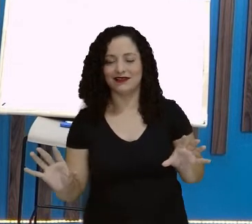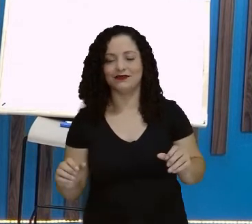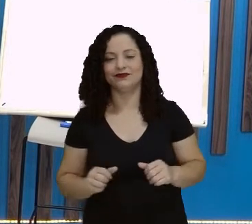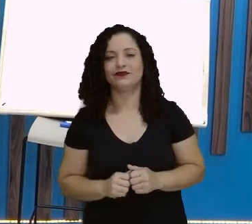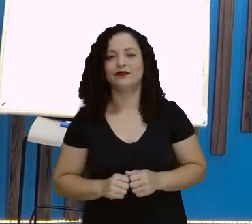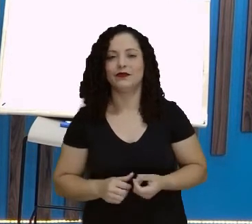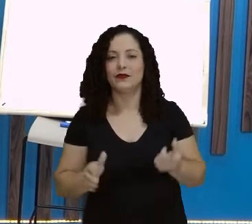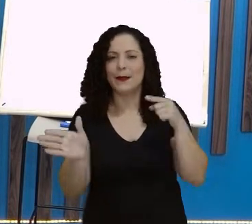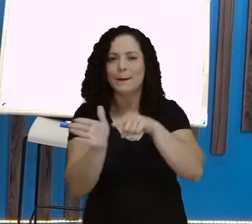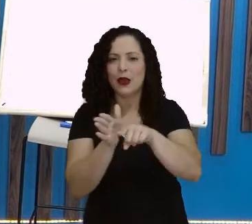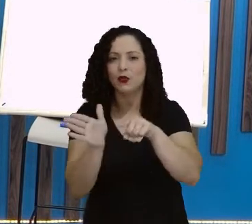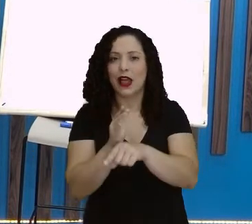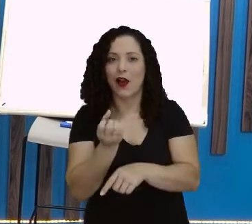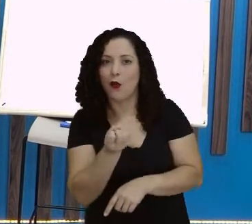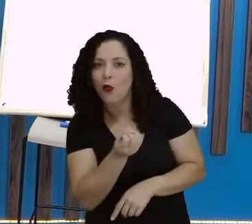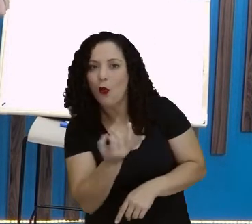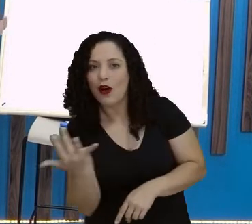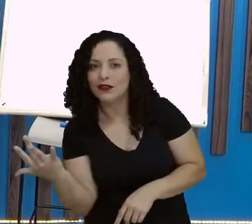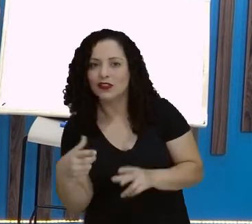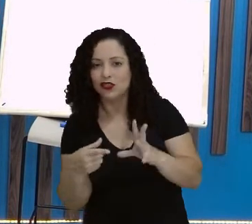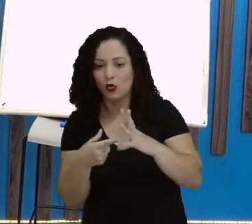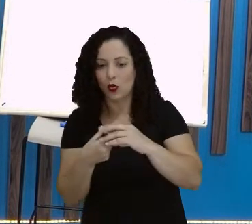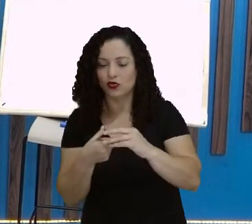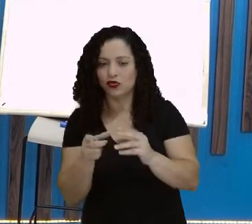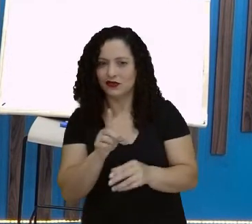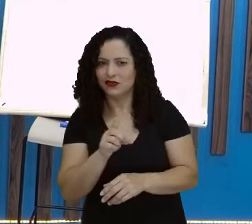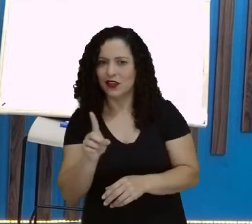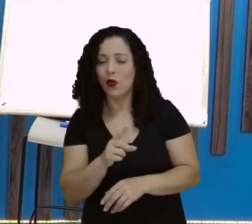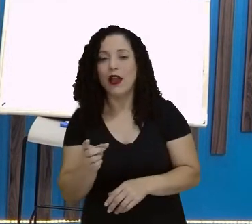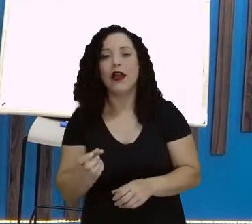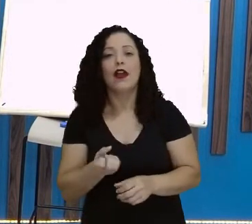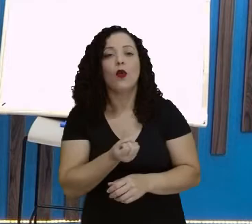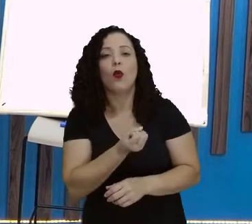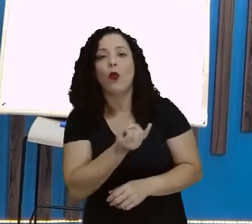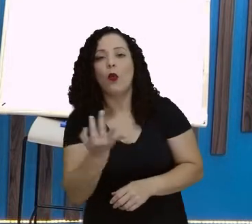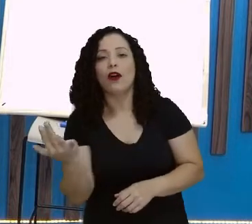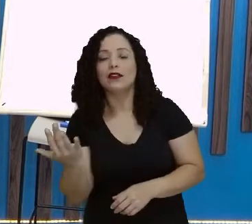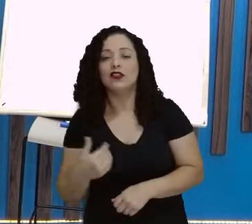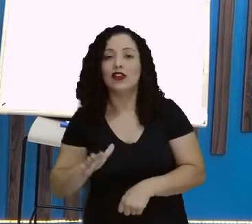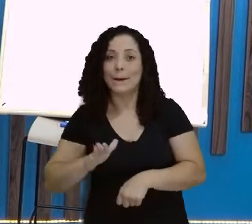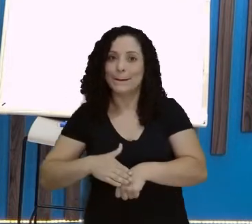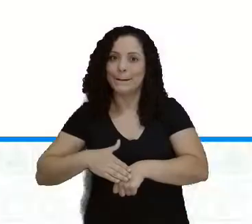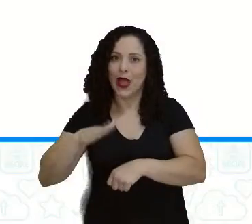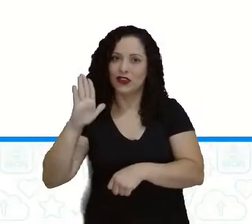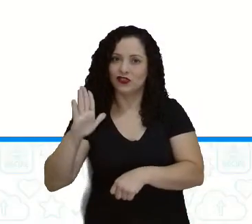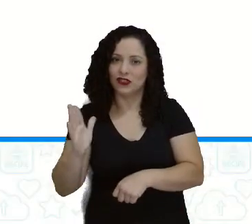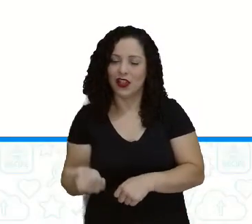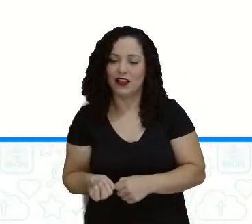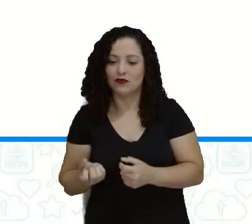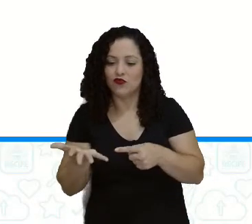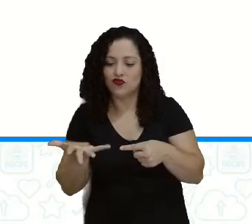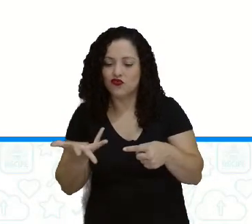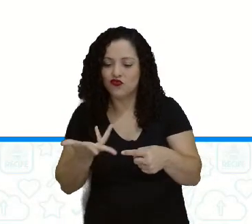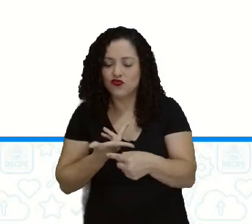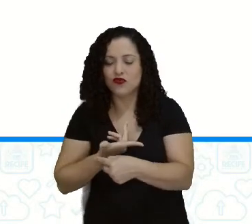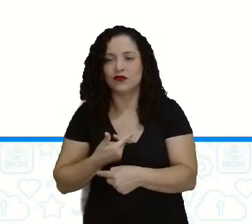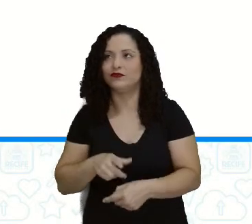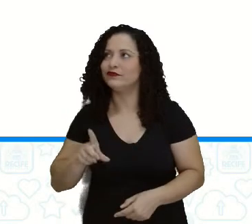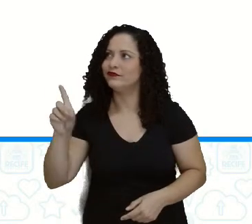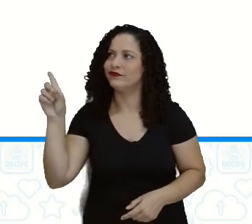não estou perguntando quantas coxinhas ela vende. Eu estou perguntando aí, eu não, né? O probleminha. O probleminha está querendo